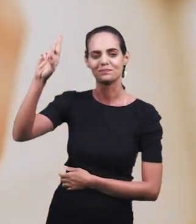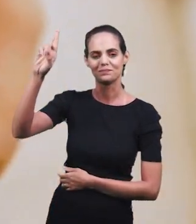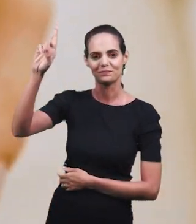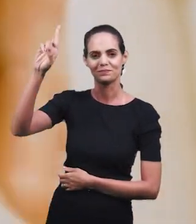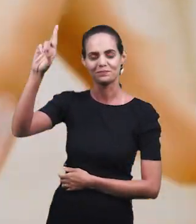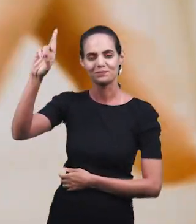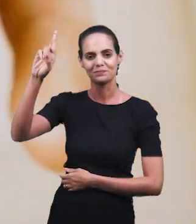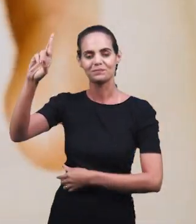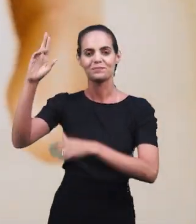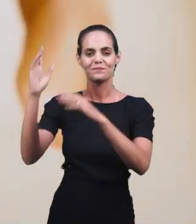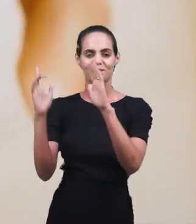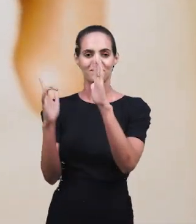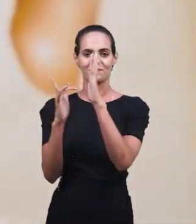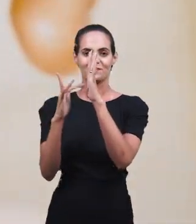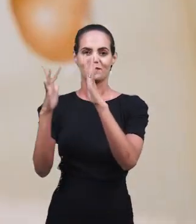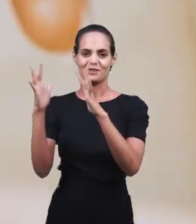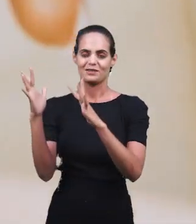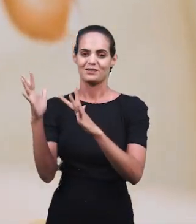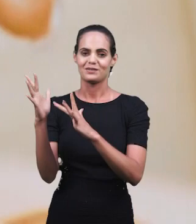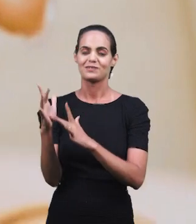quero